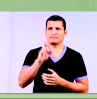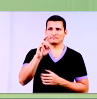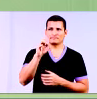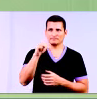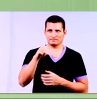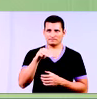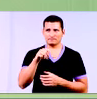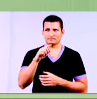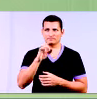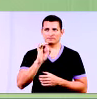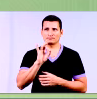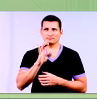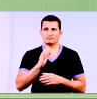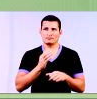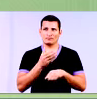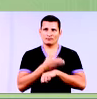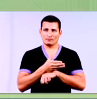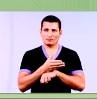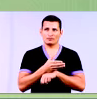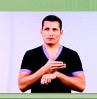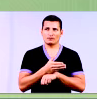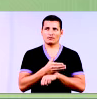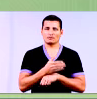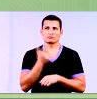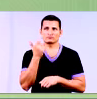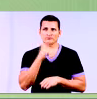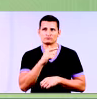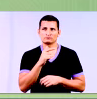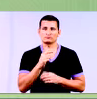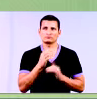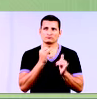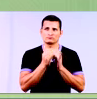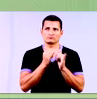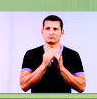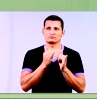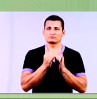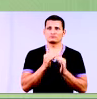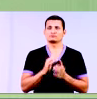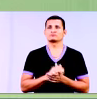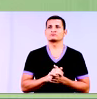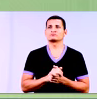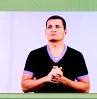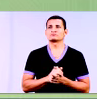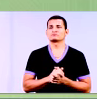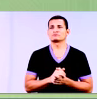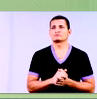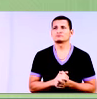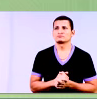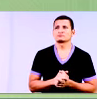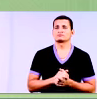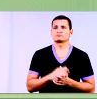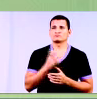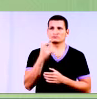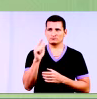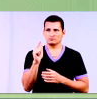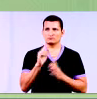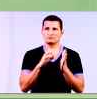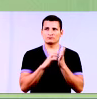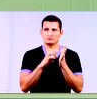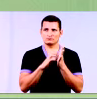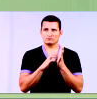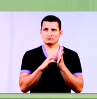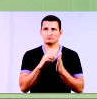de memória de acesso aleatório, ou seja, eu consigo buscar uma informação onde ela está, não preciso ler ela inteira. Outra característica